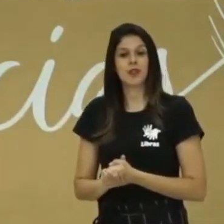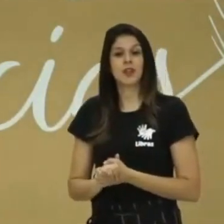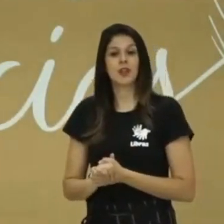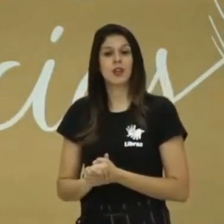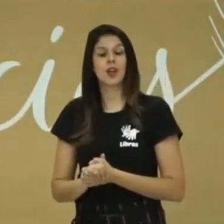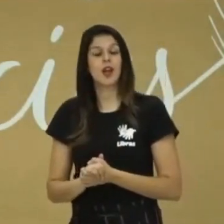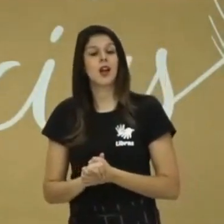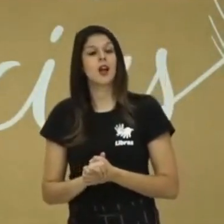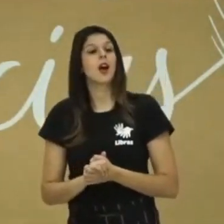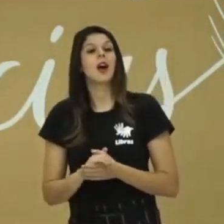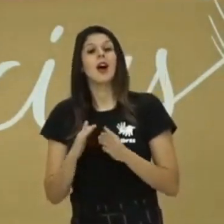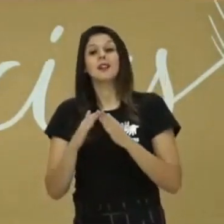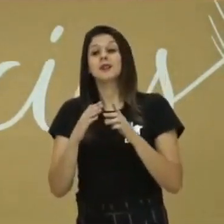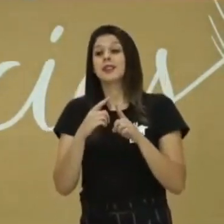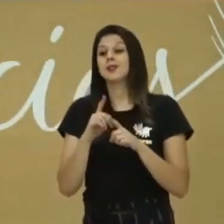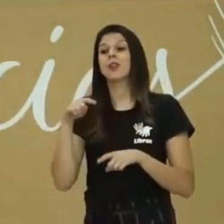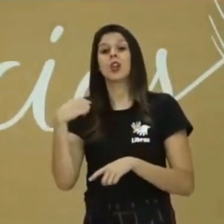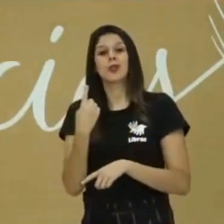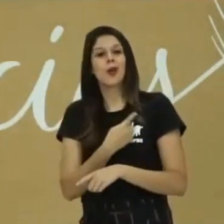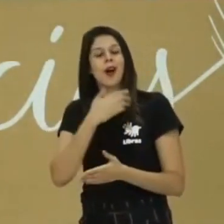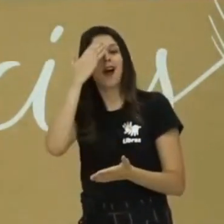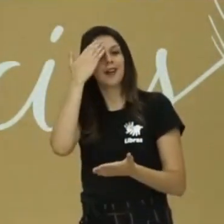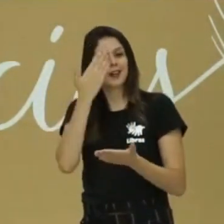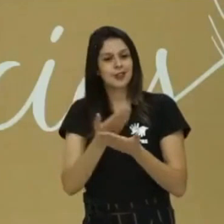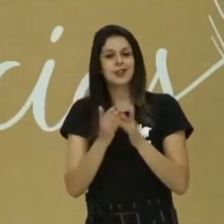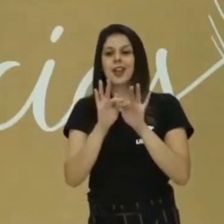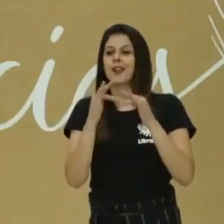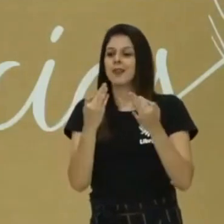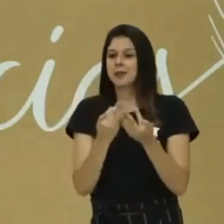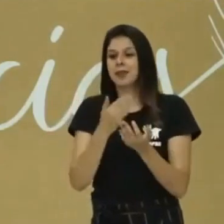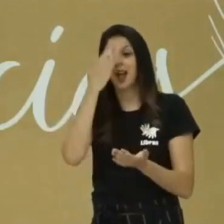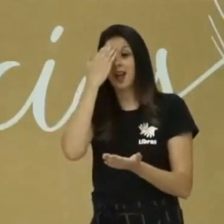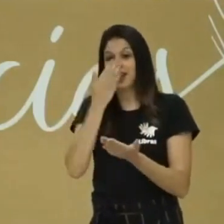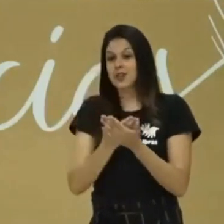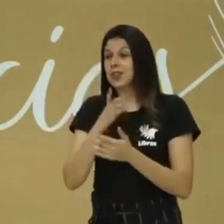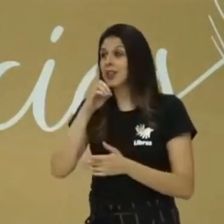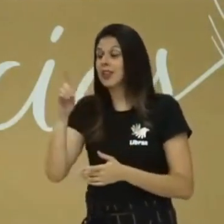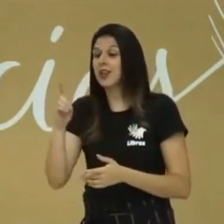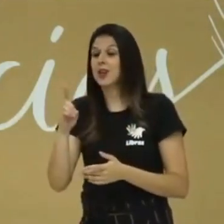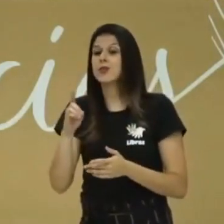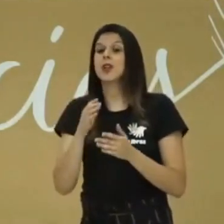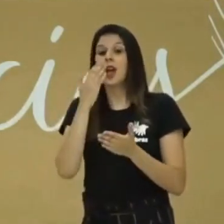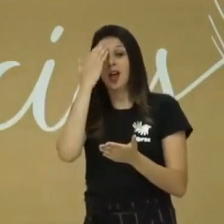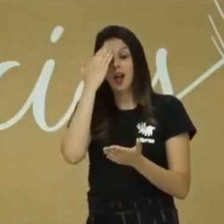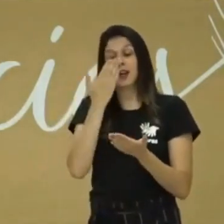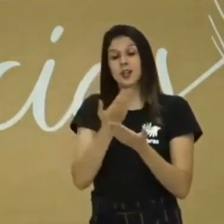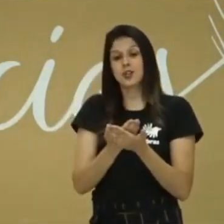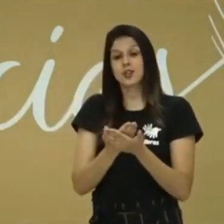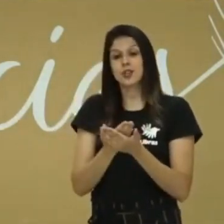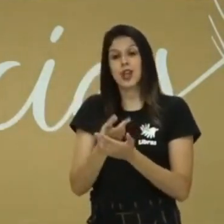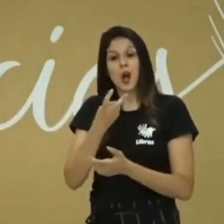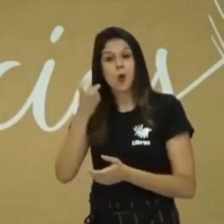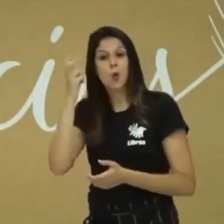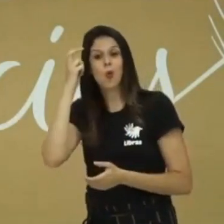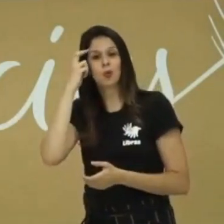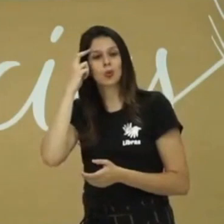são os conservadores são aqueles que acreditam na família em Deus e nos valores na cultura judaico-cristã Qual